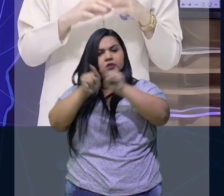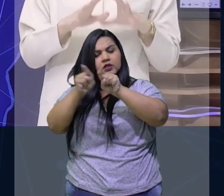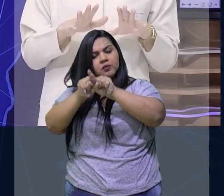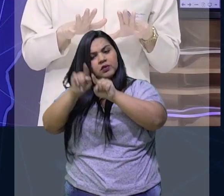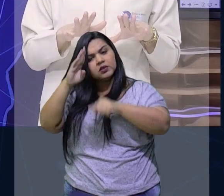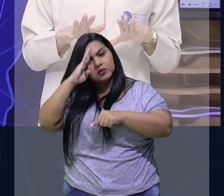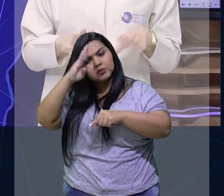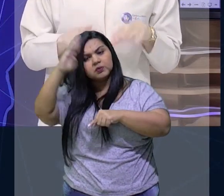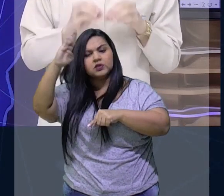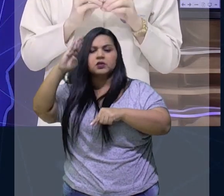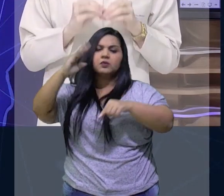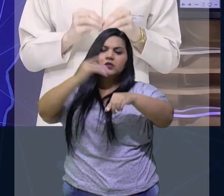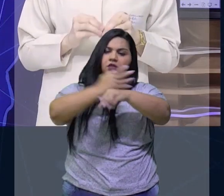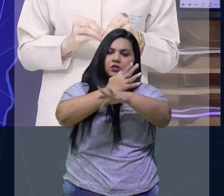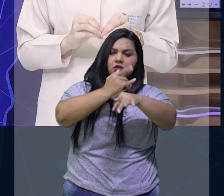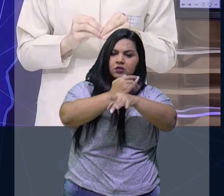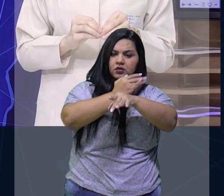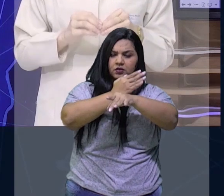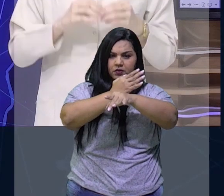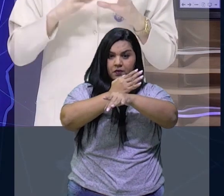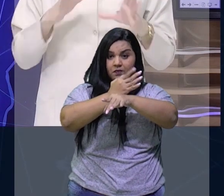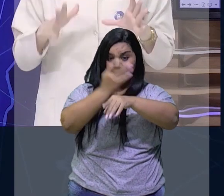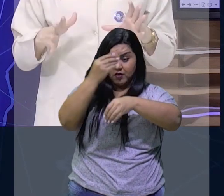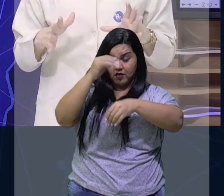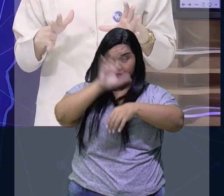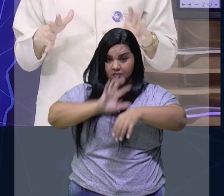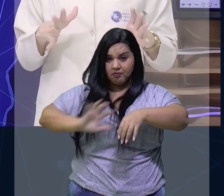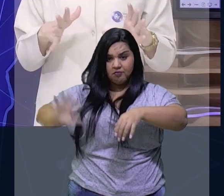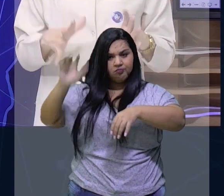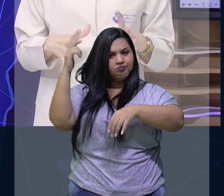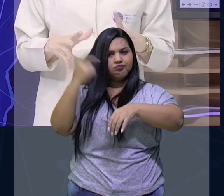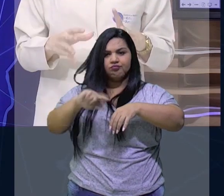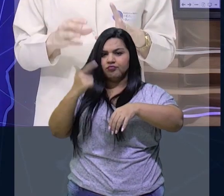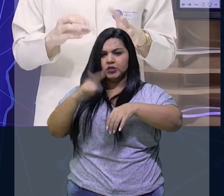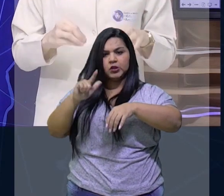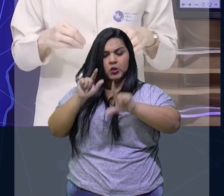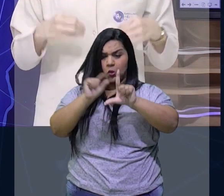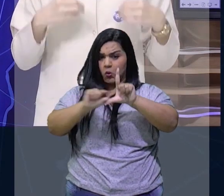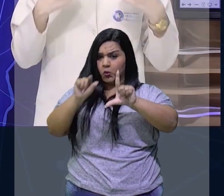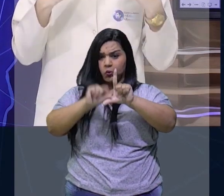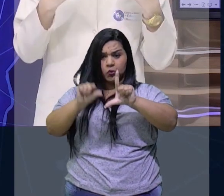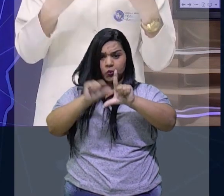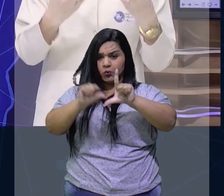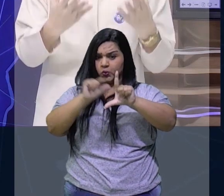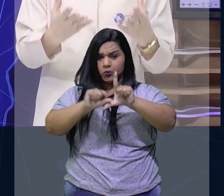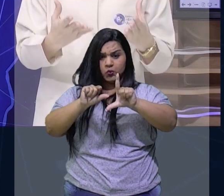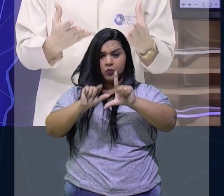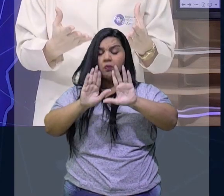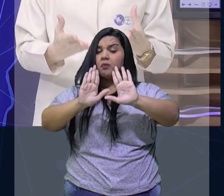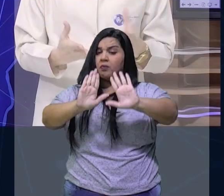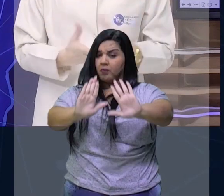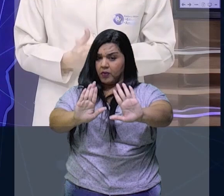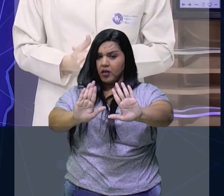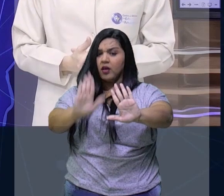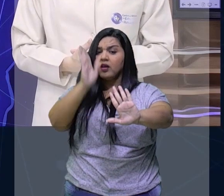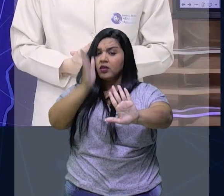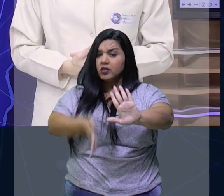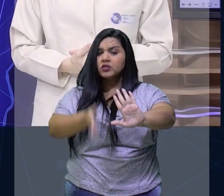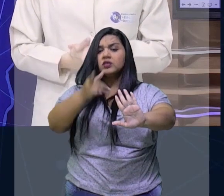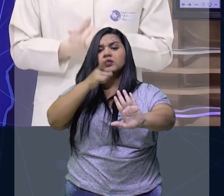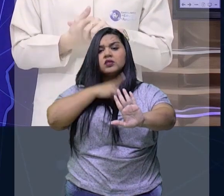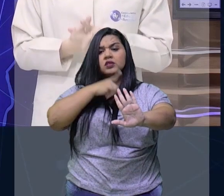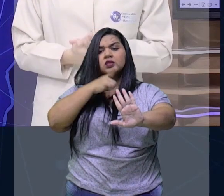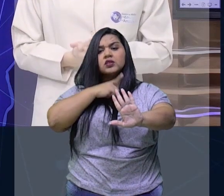cidades, né. Nesse mapa, a gente não tem ali uma legenda, mas eu já tenho ali a